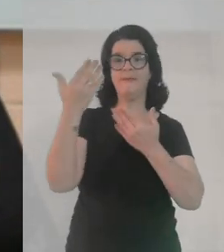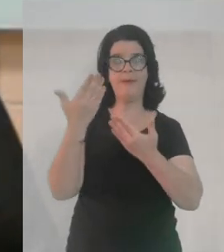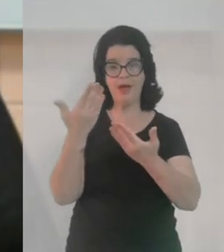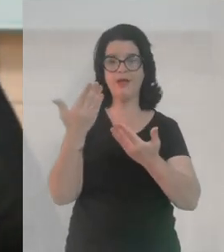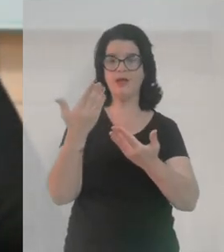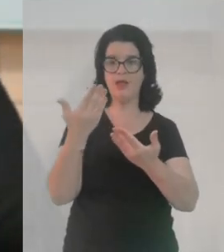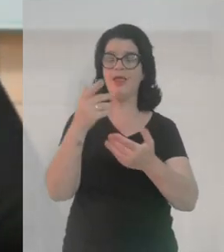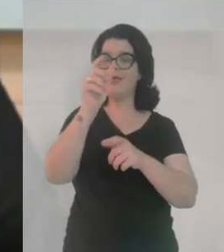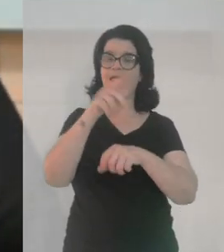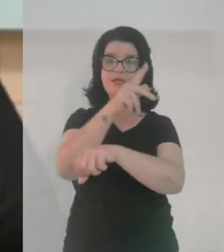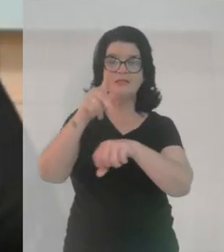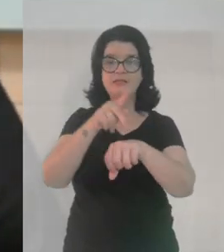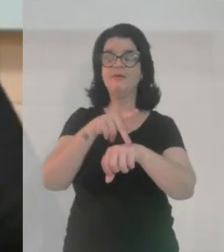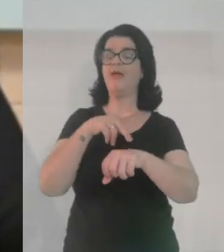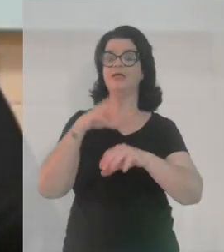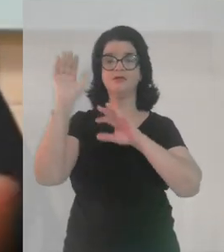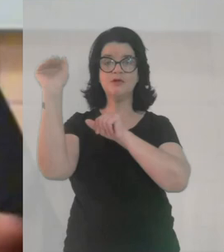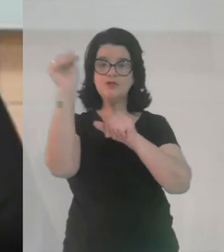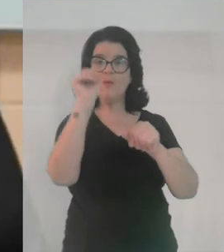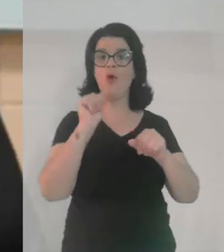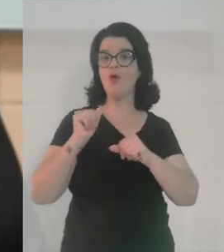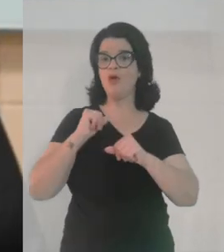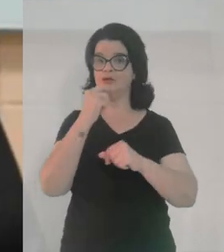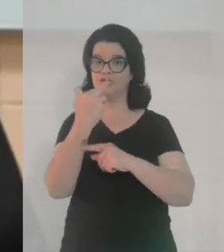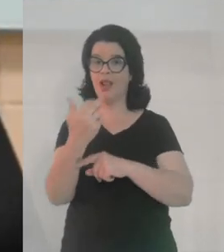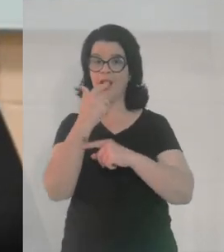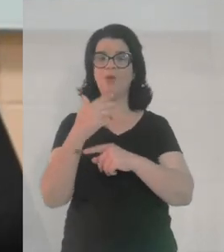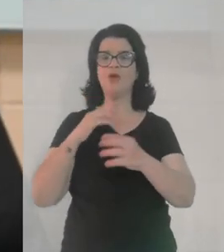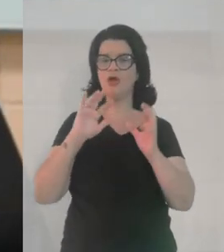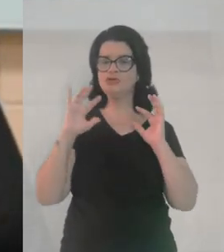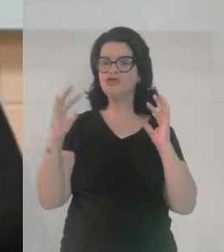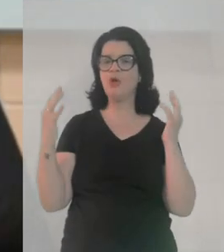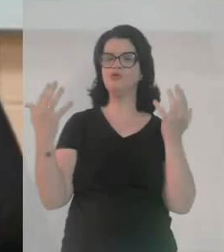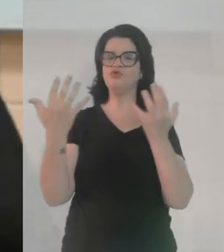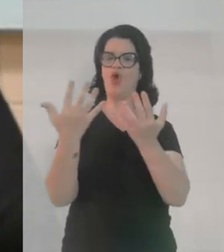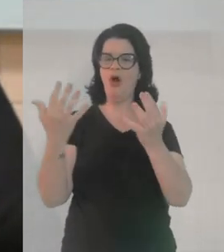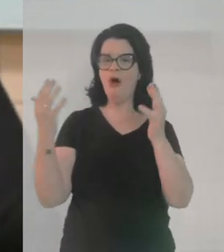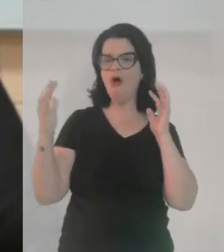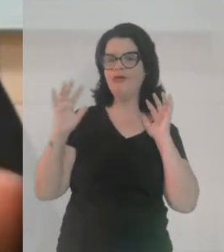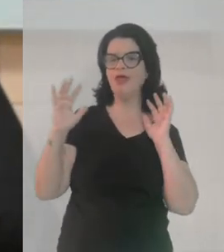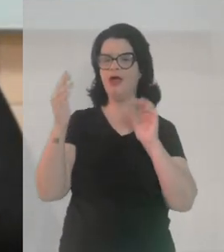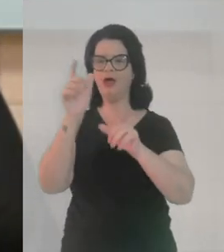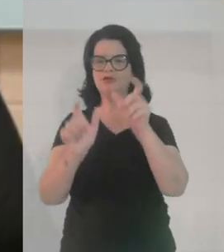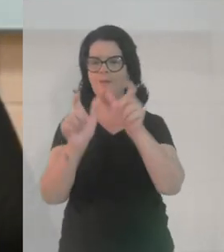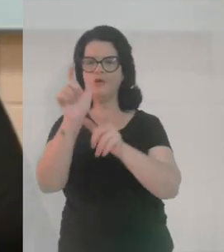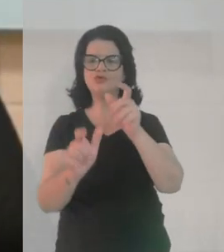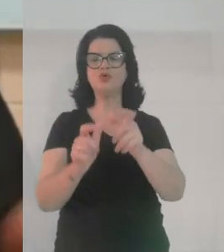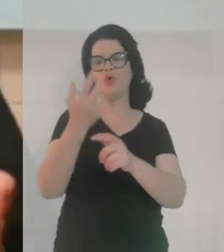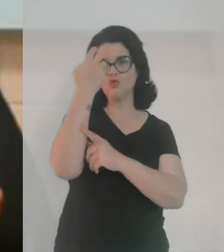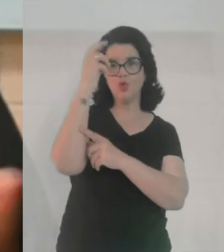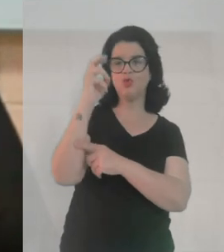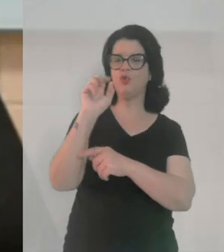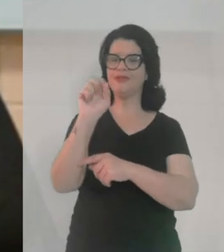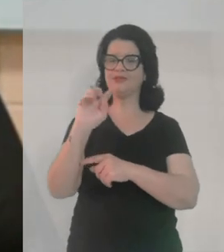hispanohablante, esses países hispanohablantes, e nós estamos rodeados, né, por eles. Então, o que sobre cultura, né? Se a